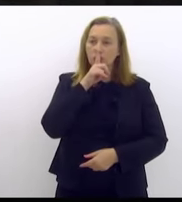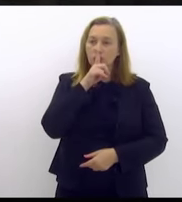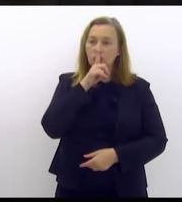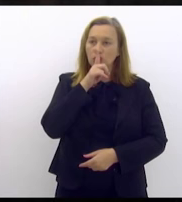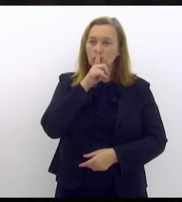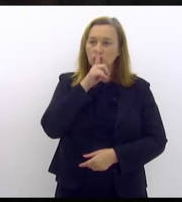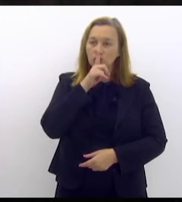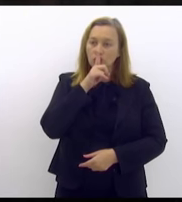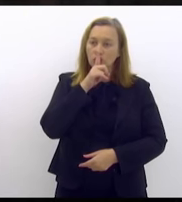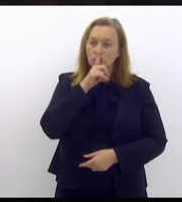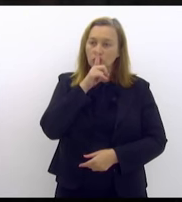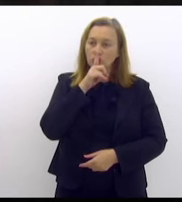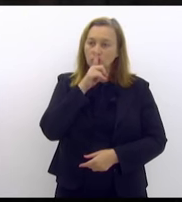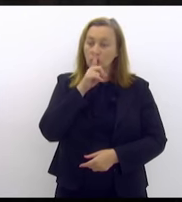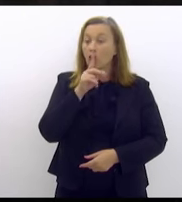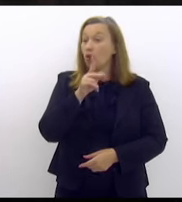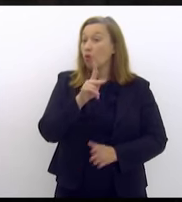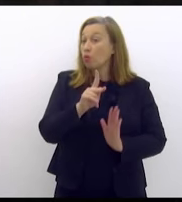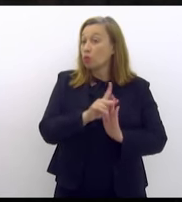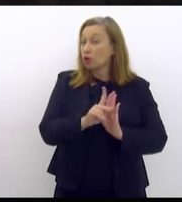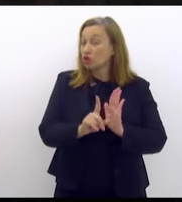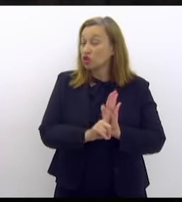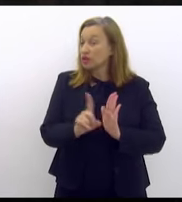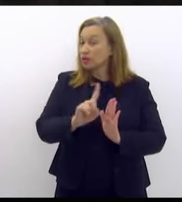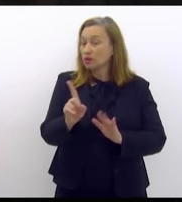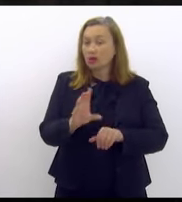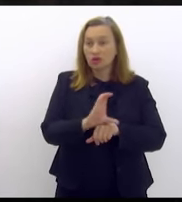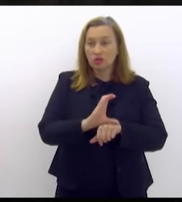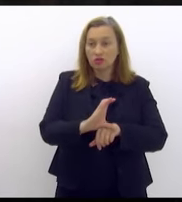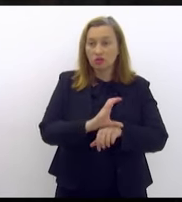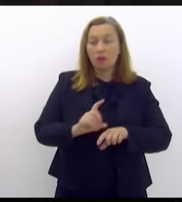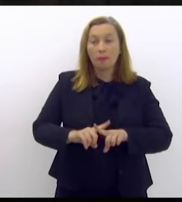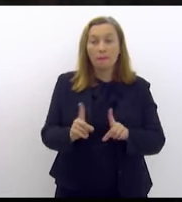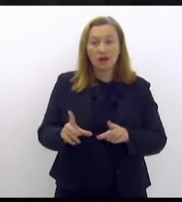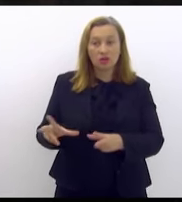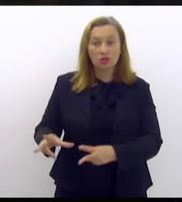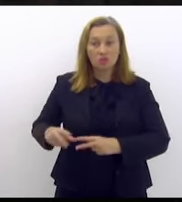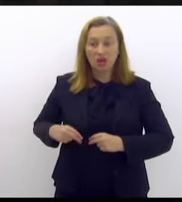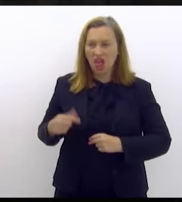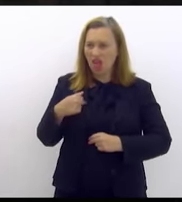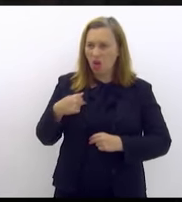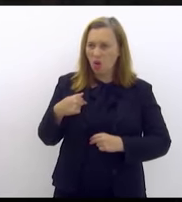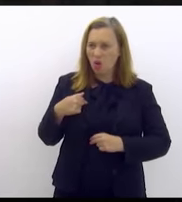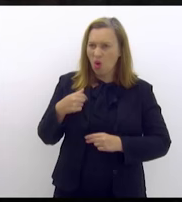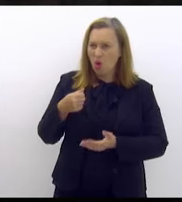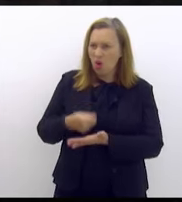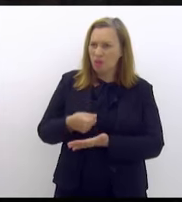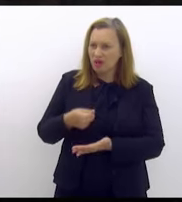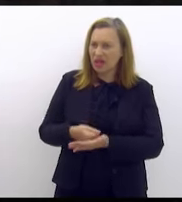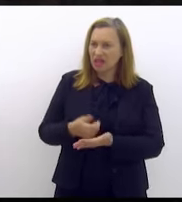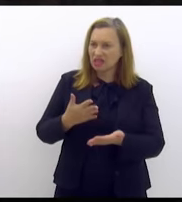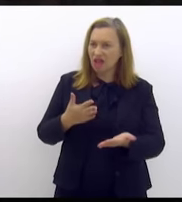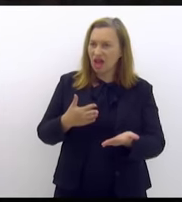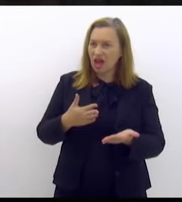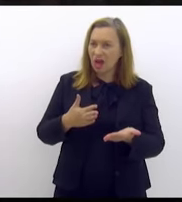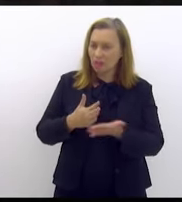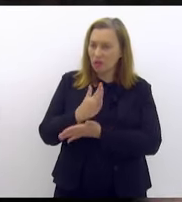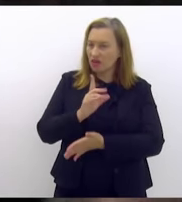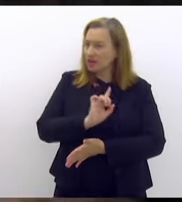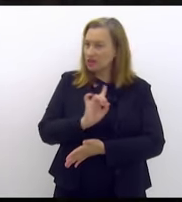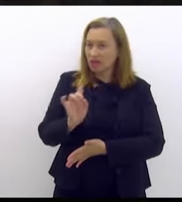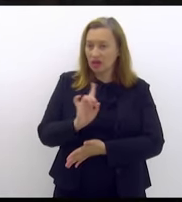projeto não é inconstitucional. Mas no mérito, eu não sou obrigado a votar favorável. Lhe